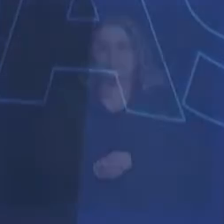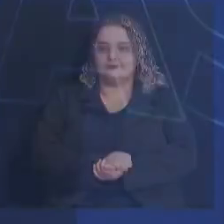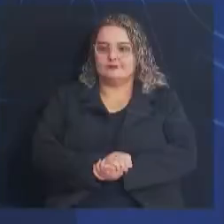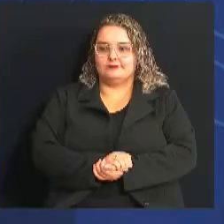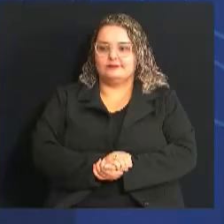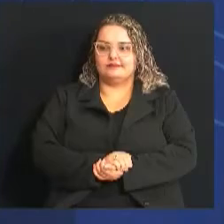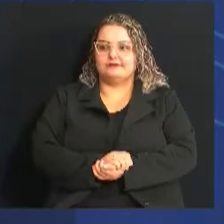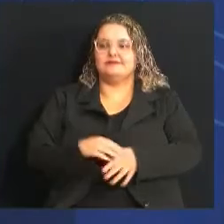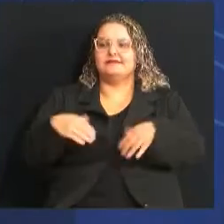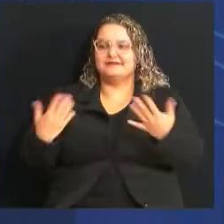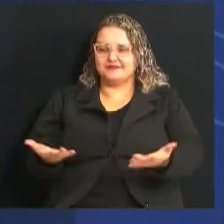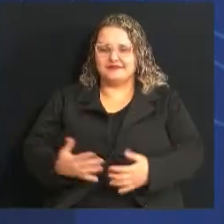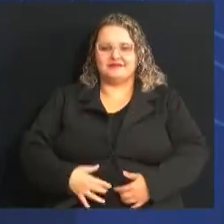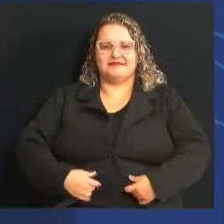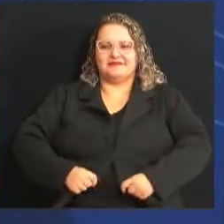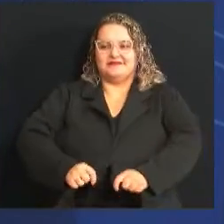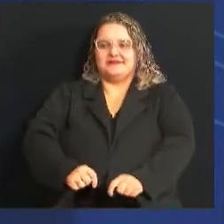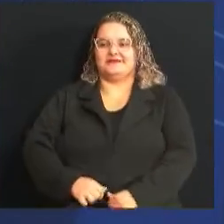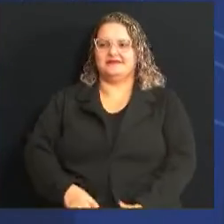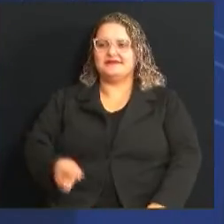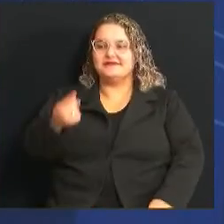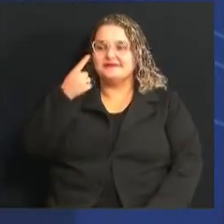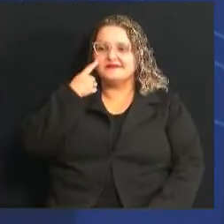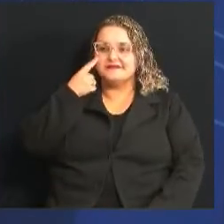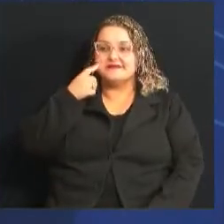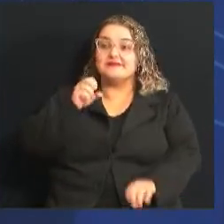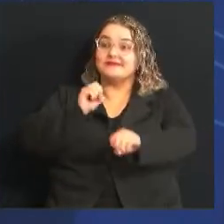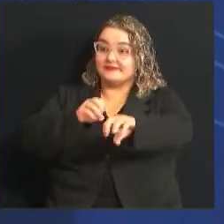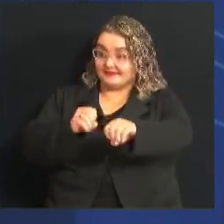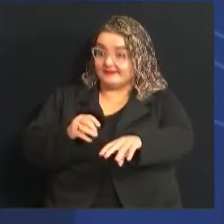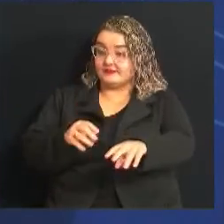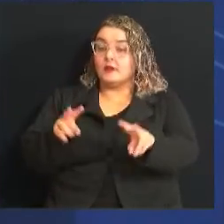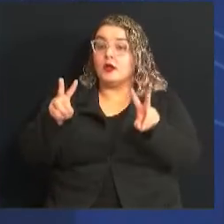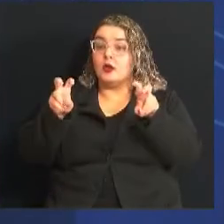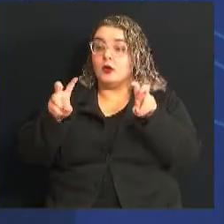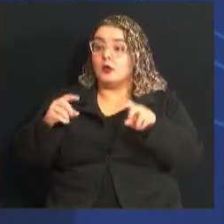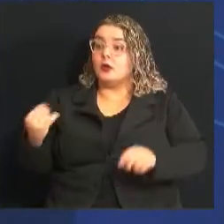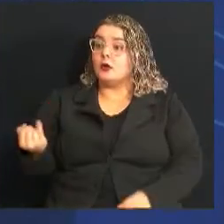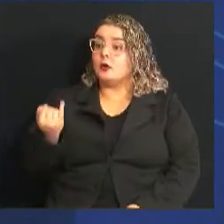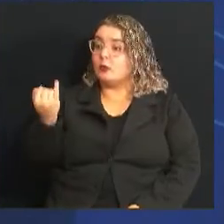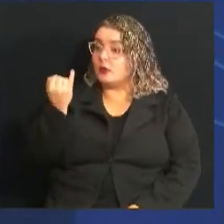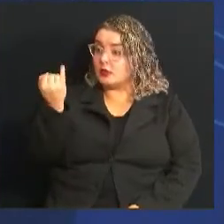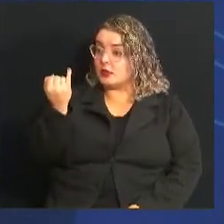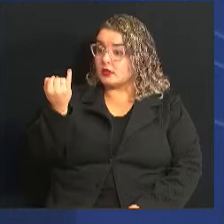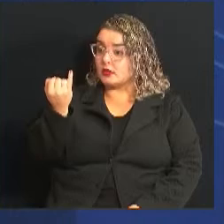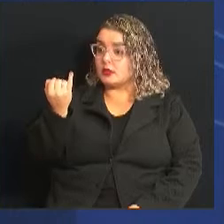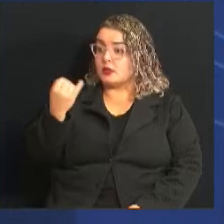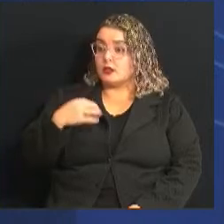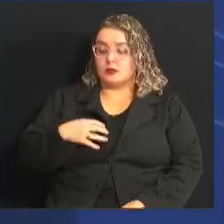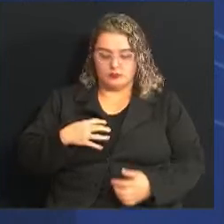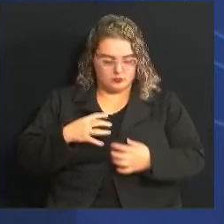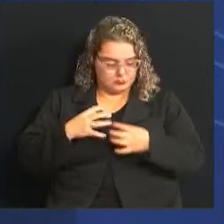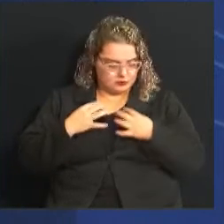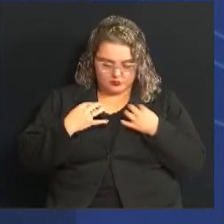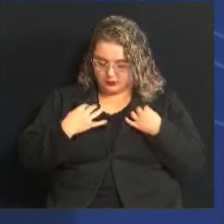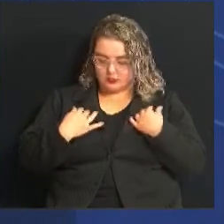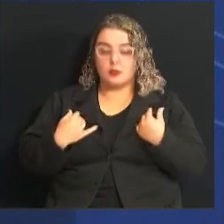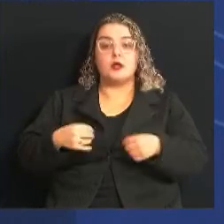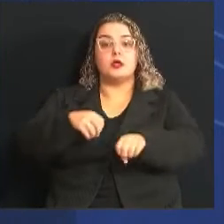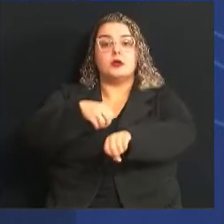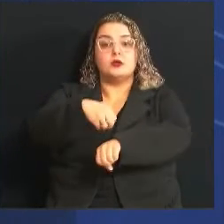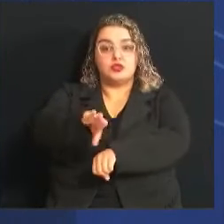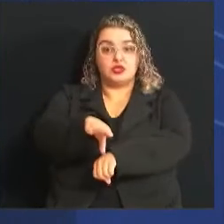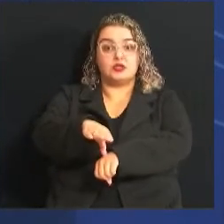Bom, é o quadro de Olho na Educação e olha, hoje um assunto muito importante. A gente vai passar dicas para você se preparar bem